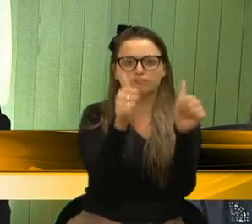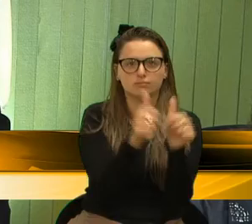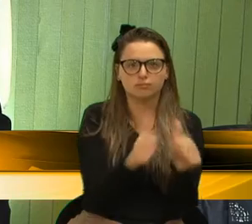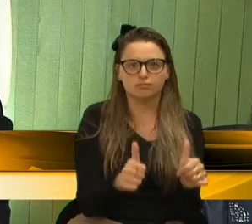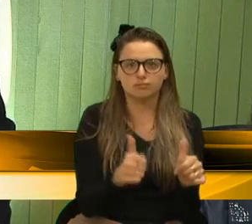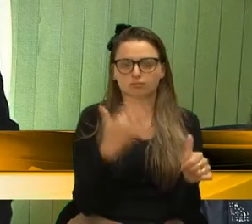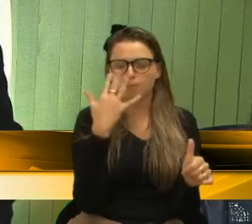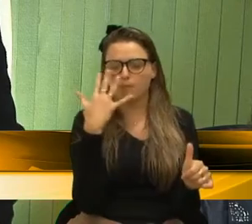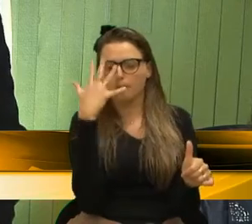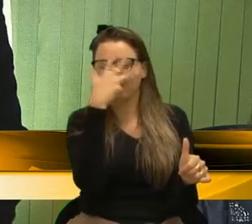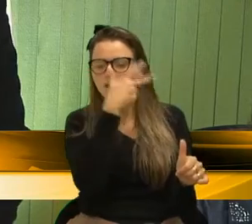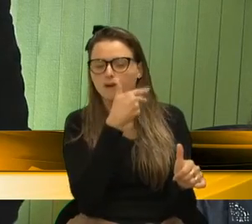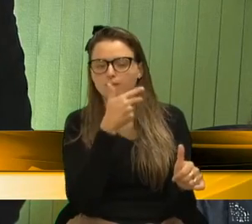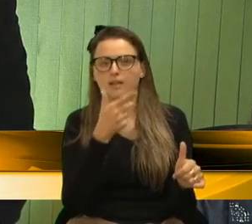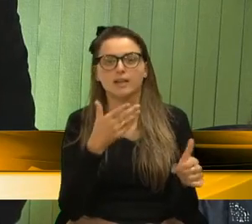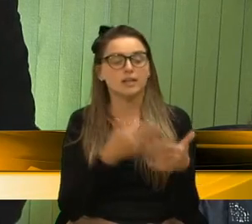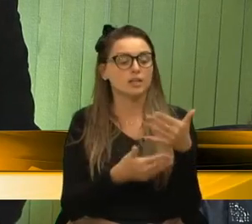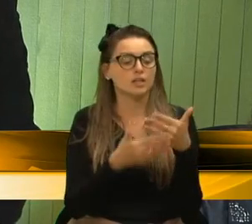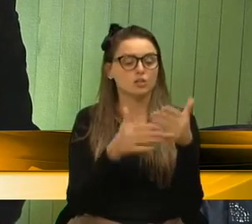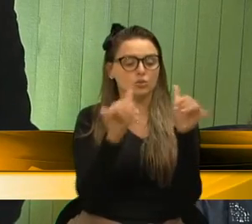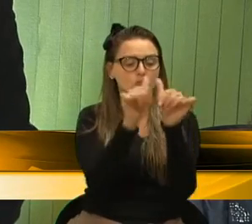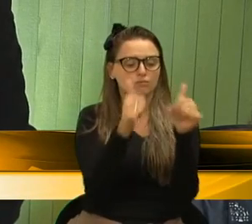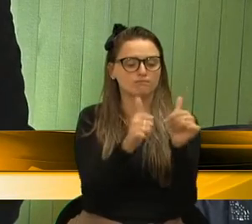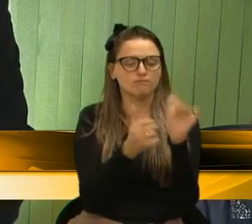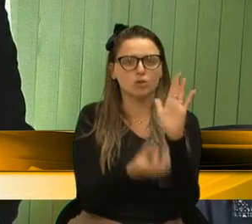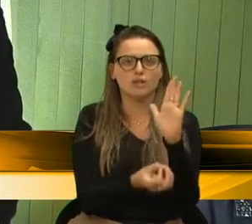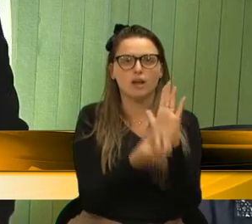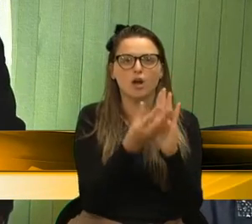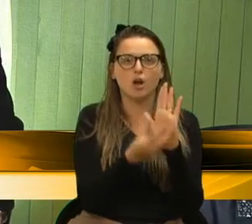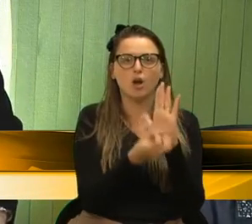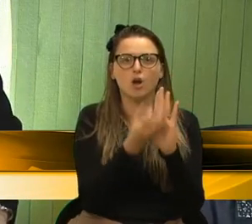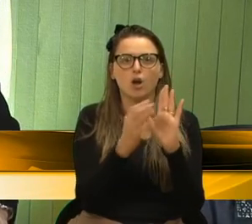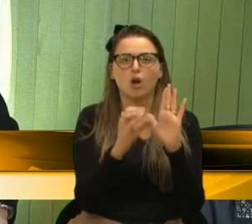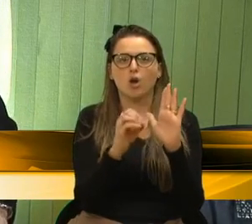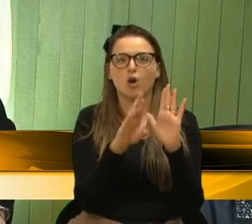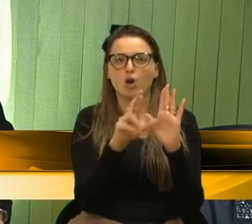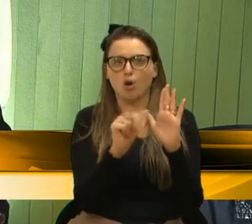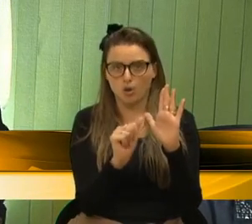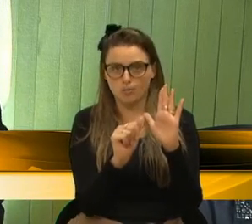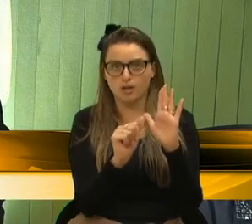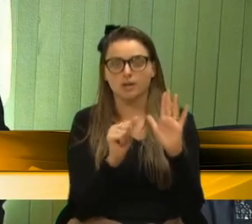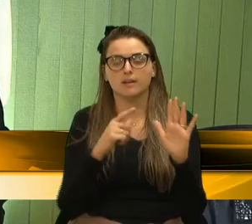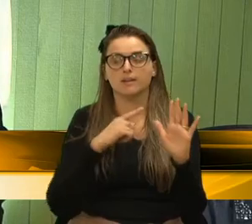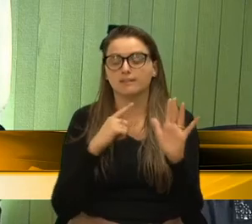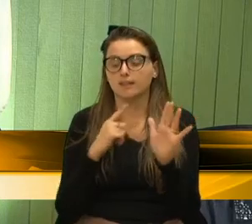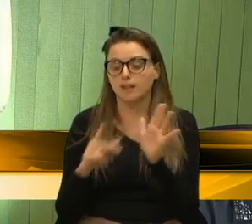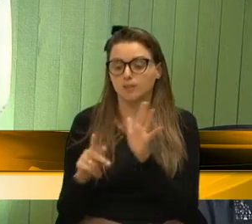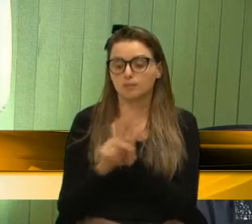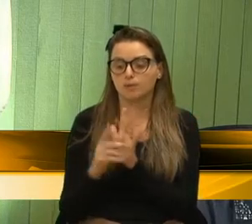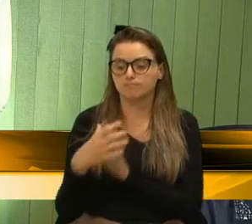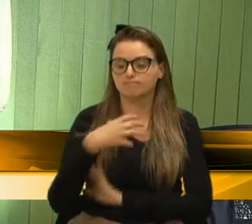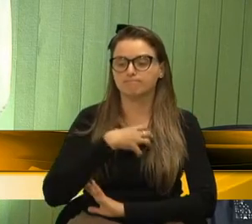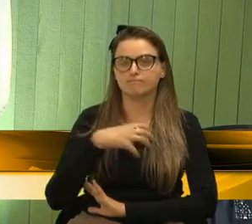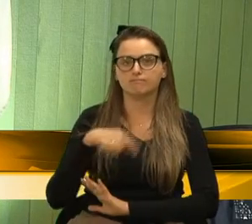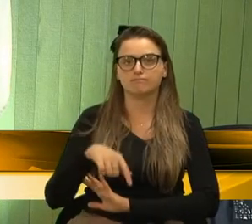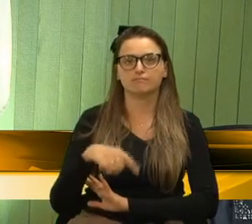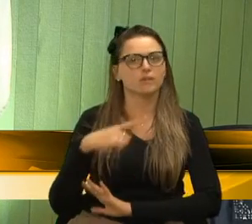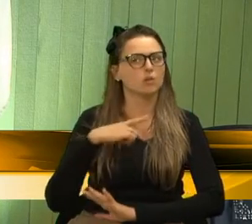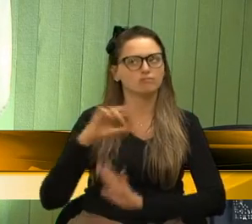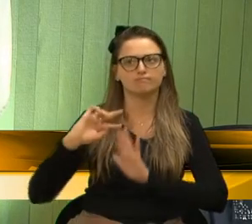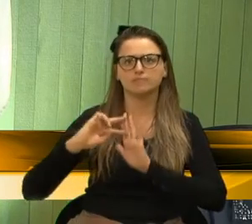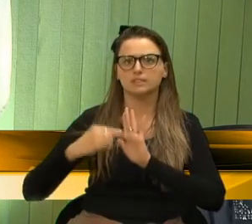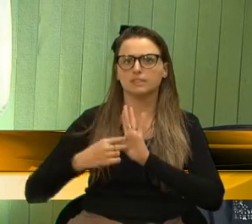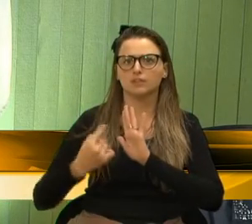e que cada obra possui a sua singularidade, cada arte que é produzida aqui em Caxias possui um significado único e